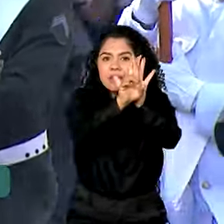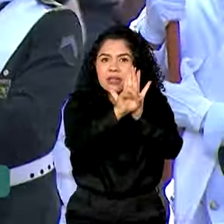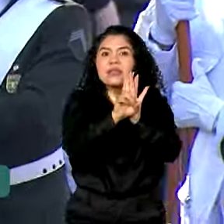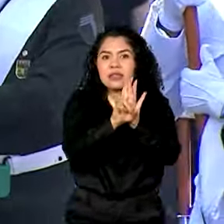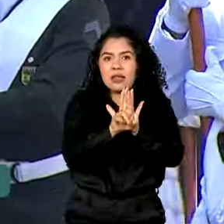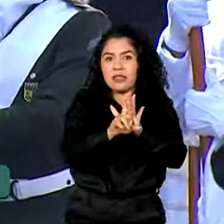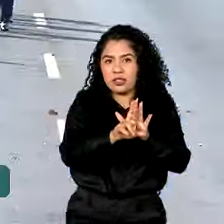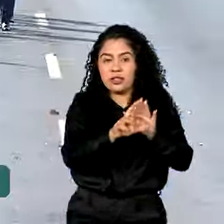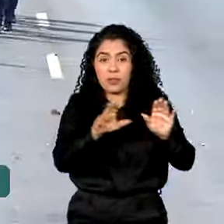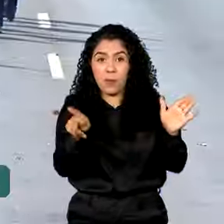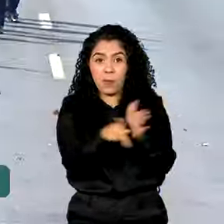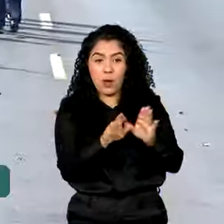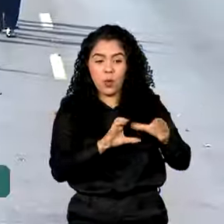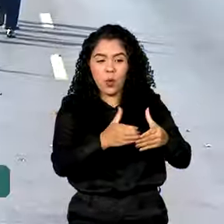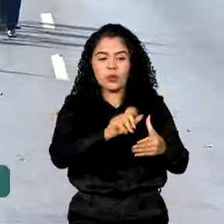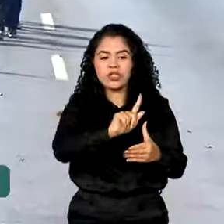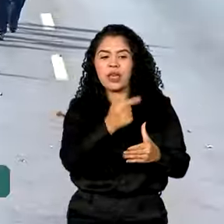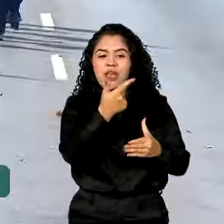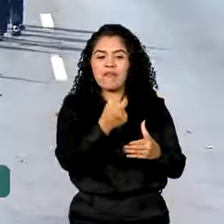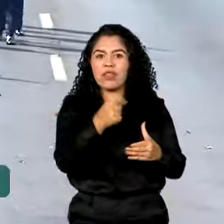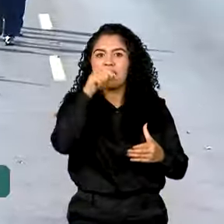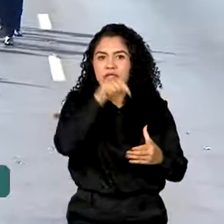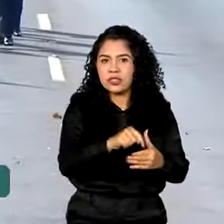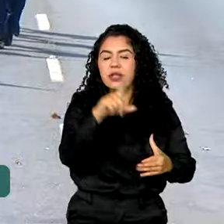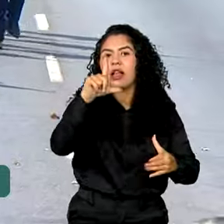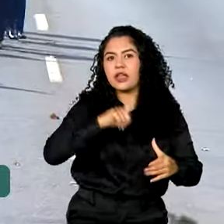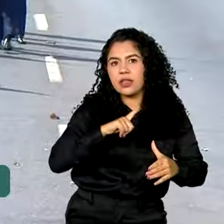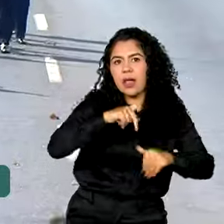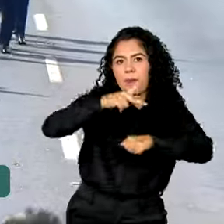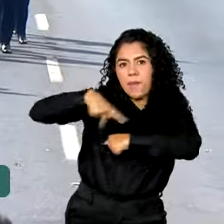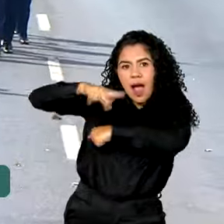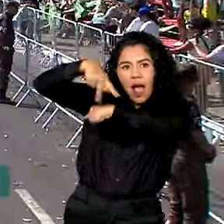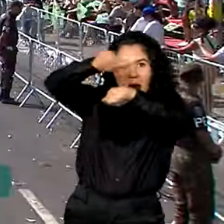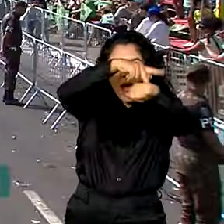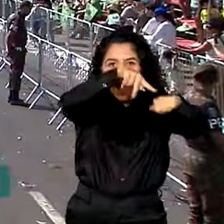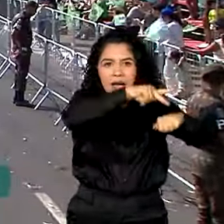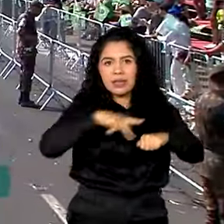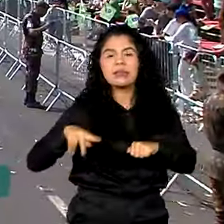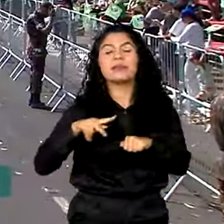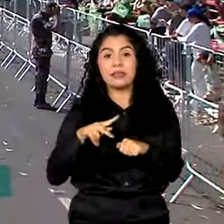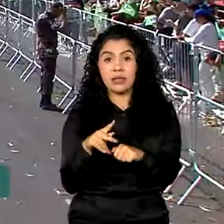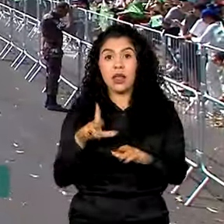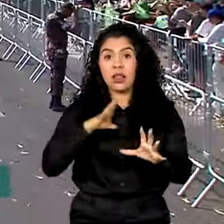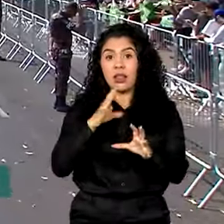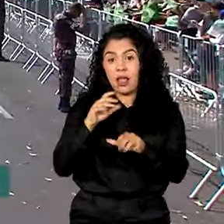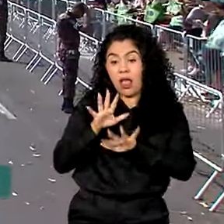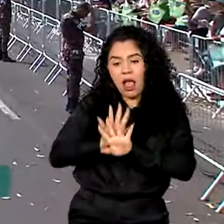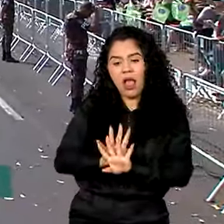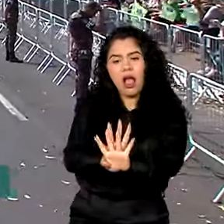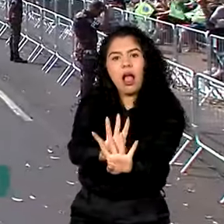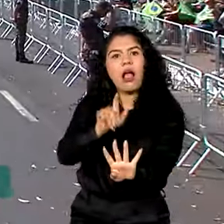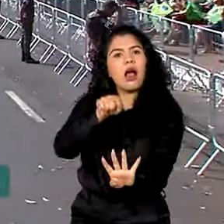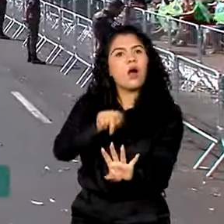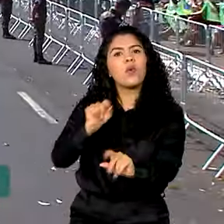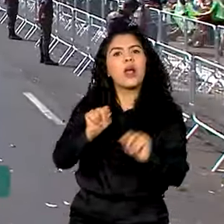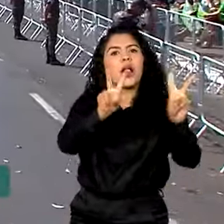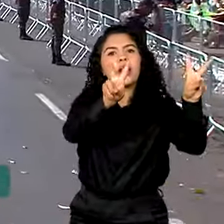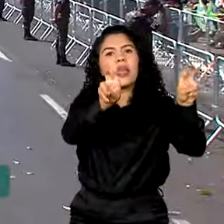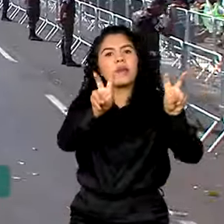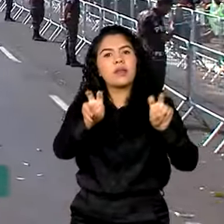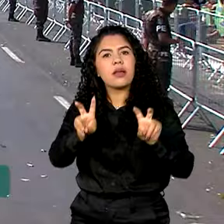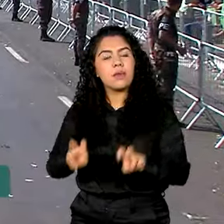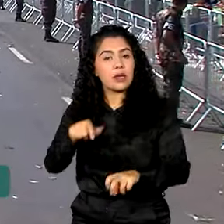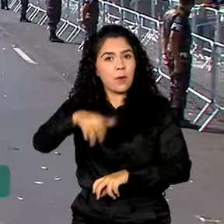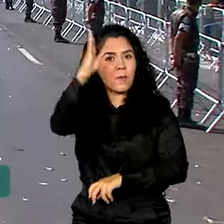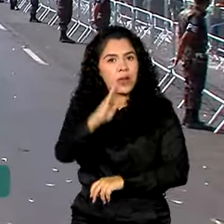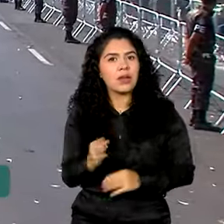do G20, grupo que reúne as maiores economias do planeta. No desfile foram lembrados os temas que o Brasil quer